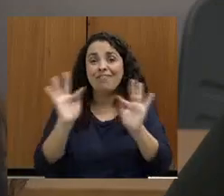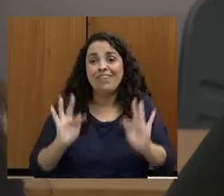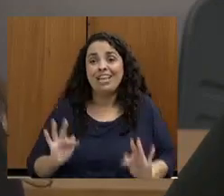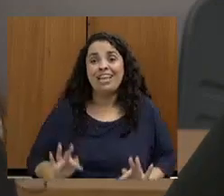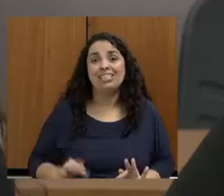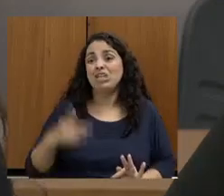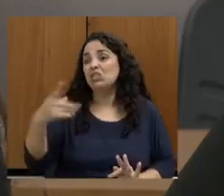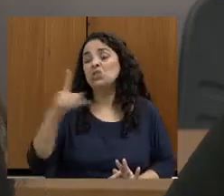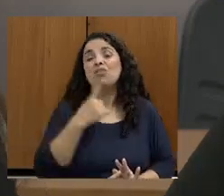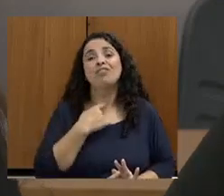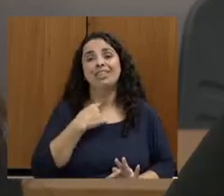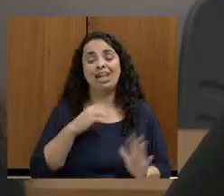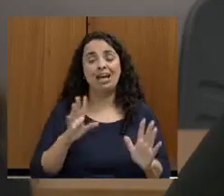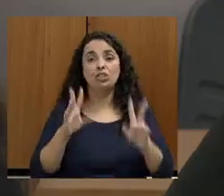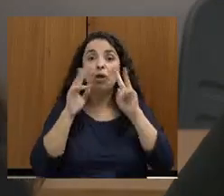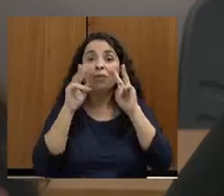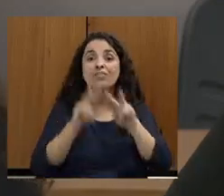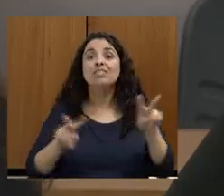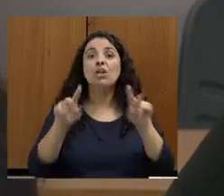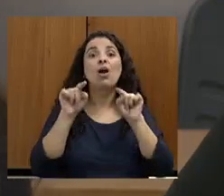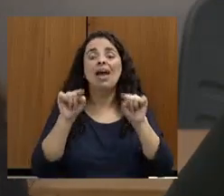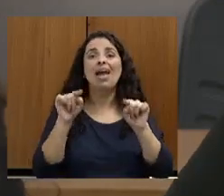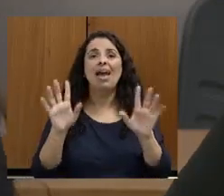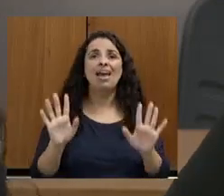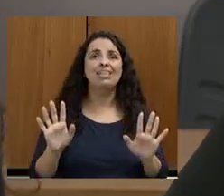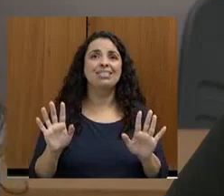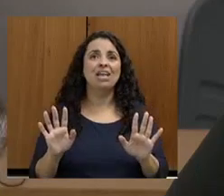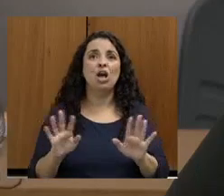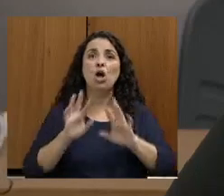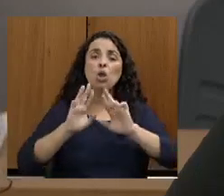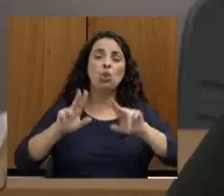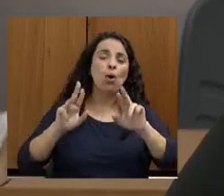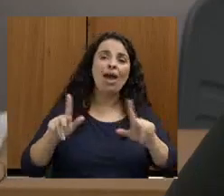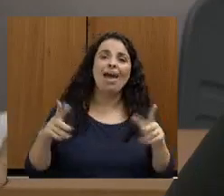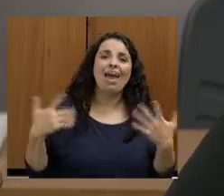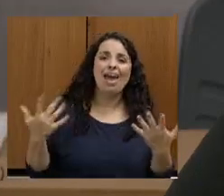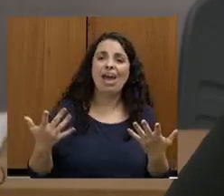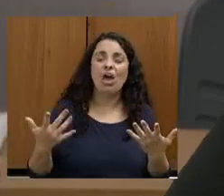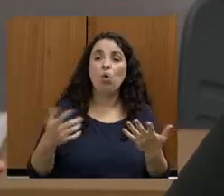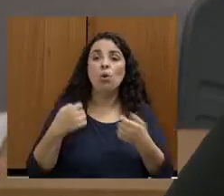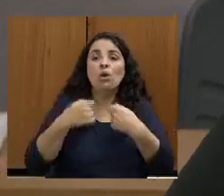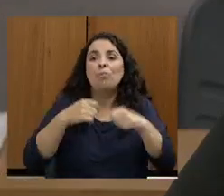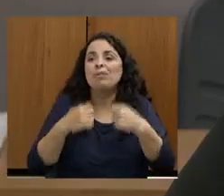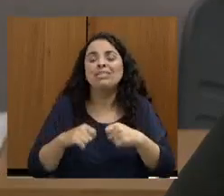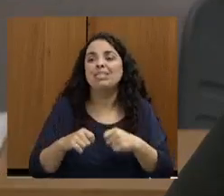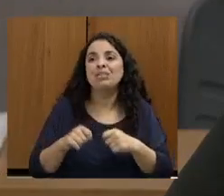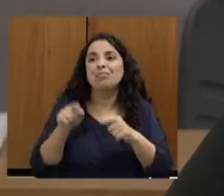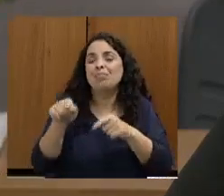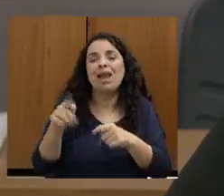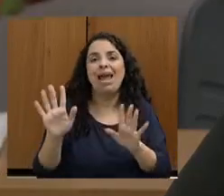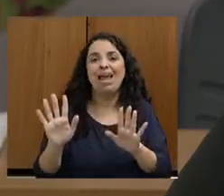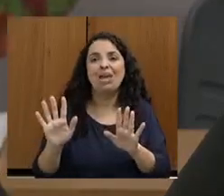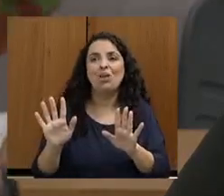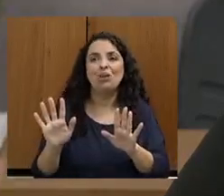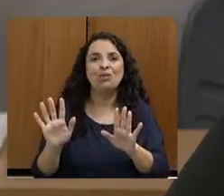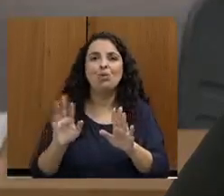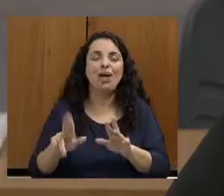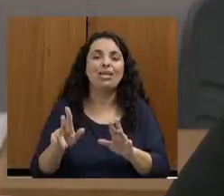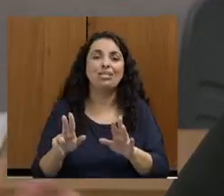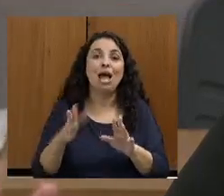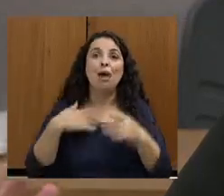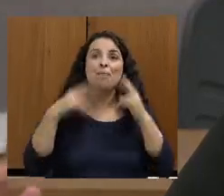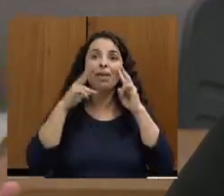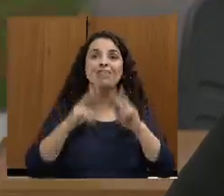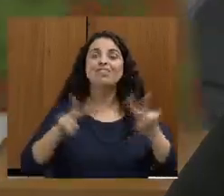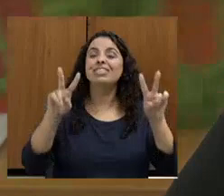atualmente. Então, a minha visão não é isso mais de federal, não é o que eu preciso para ele atualmente. Então, eu tenho outra visão